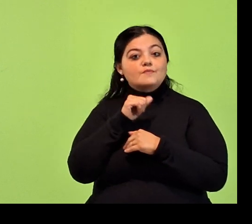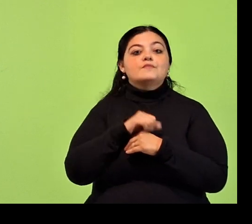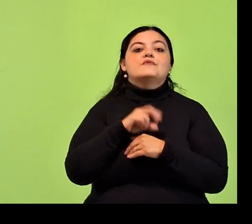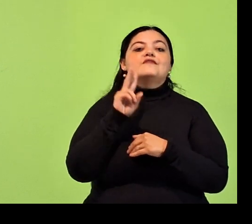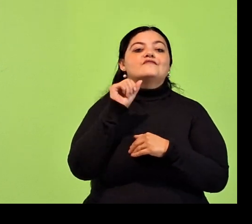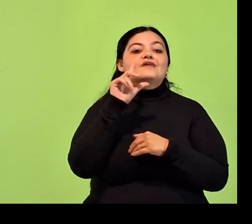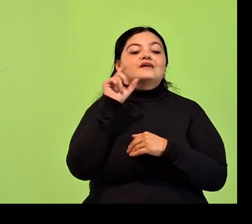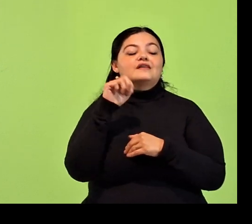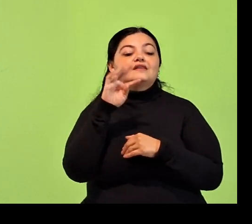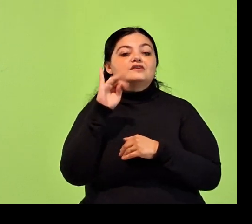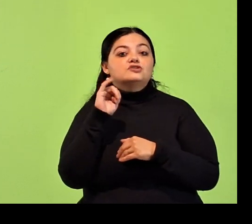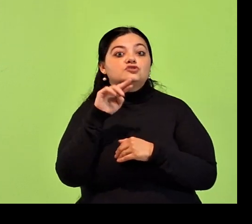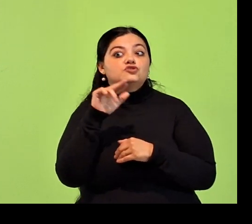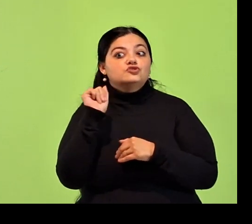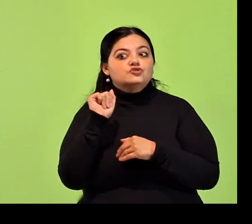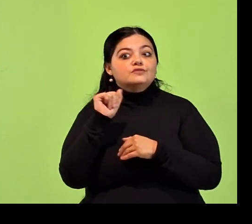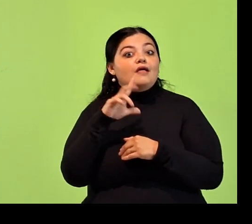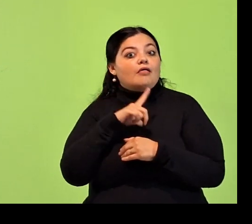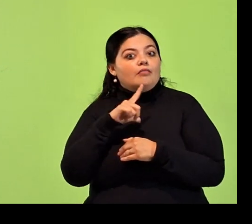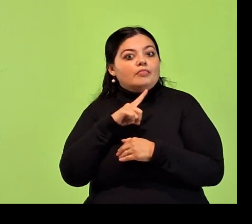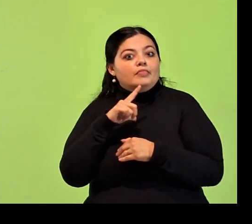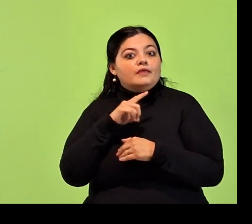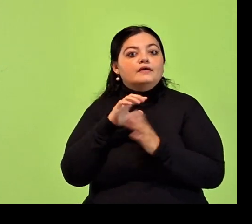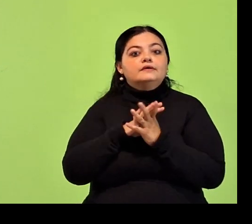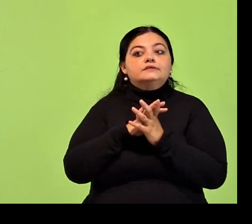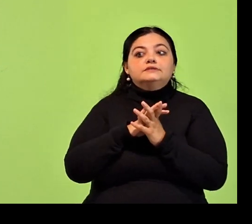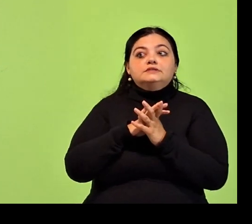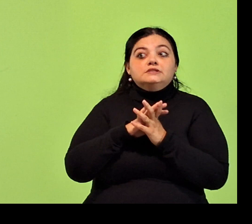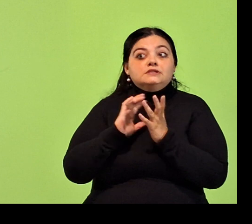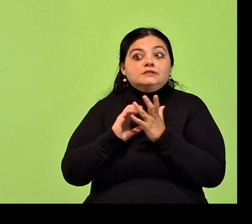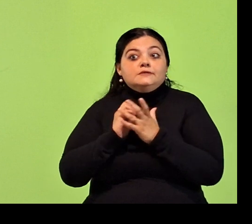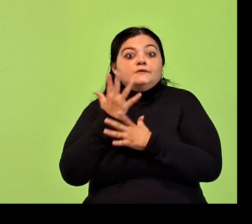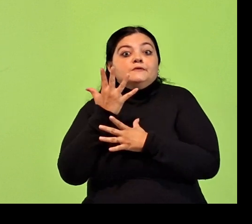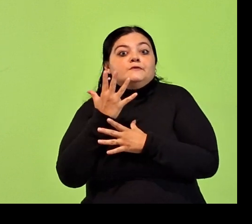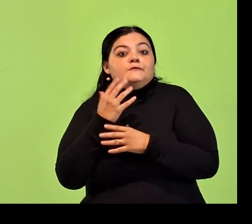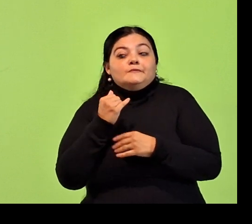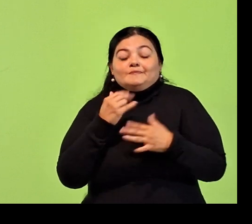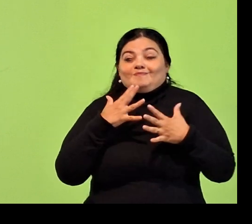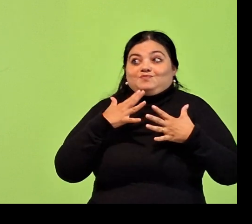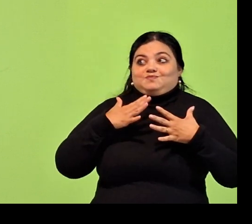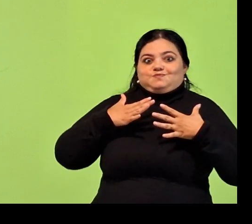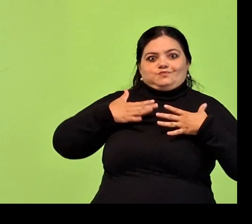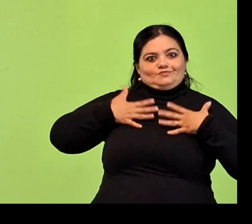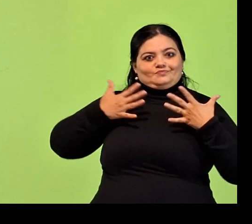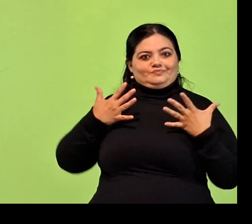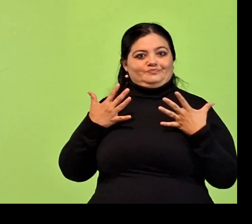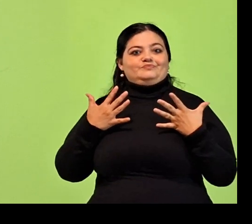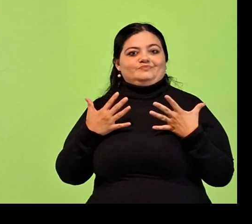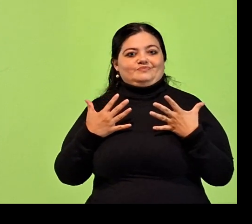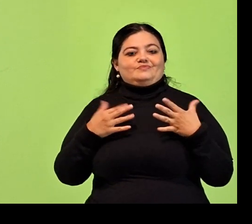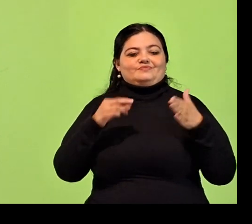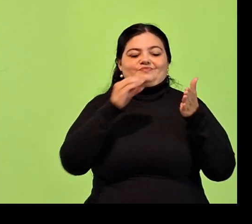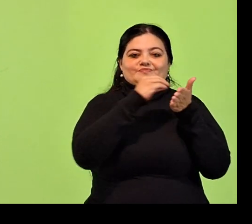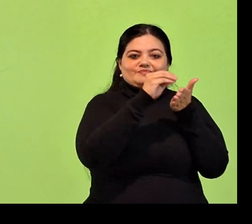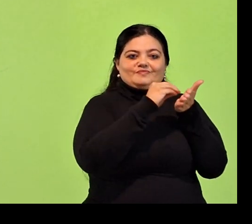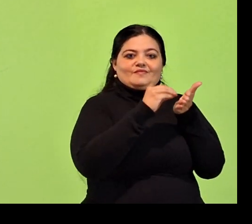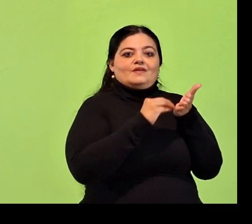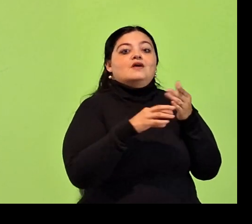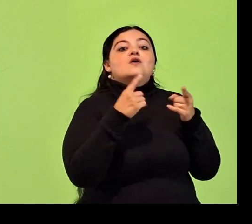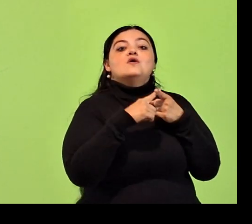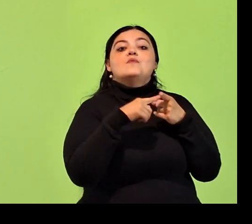mais assustadores do que a gente tem de registros de uma Santa Inquisição contemporânea. Essa mulher